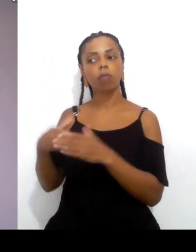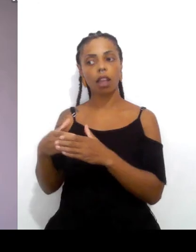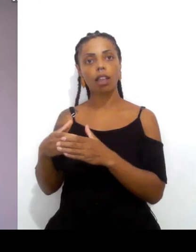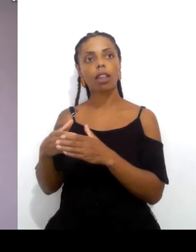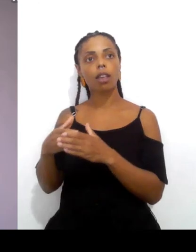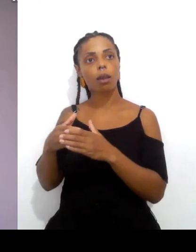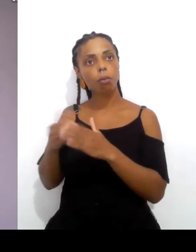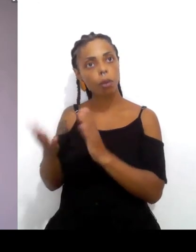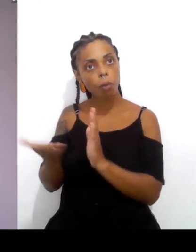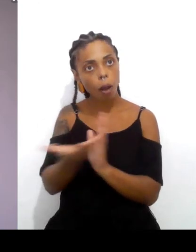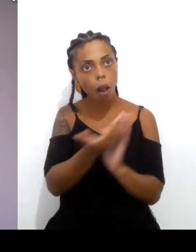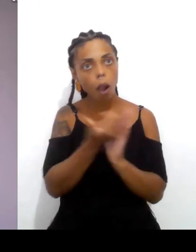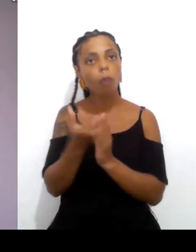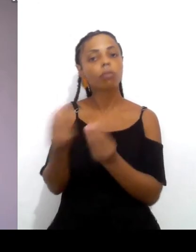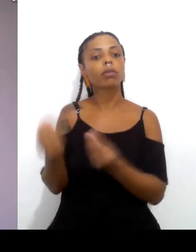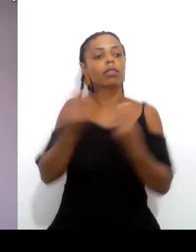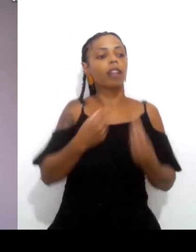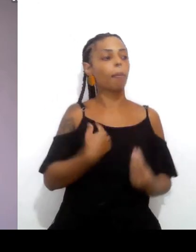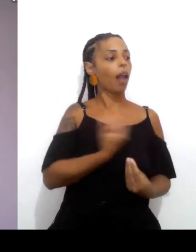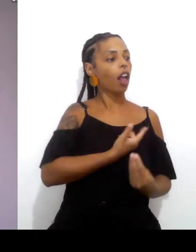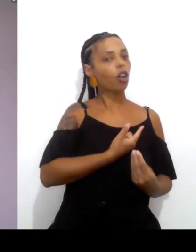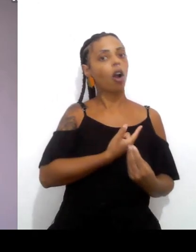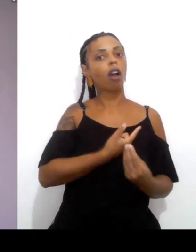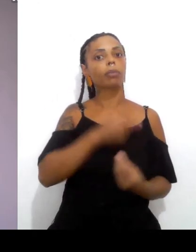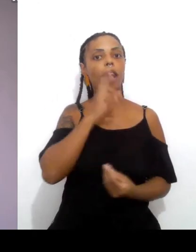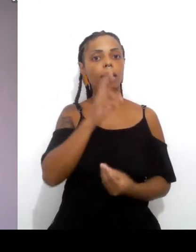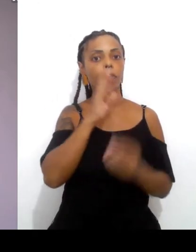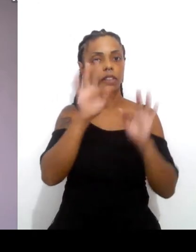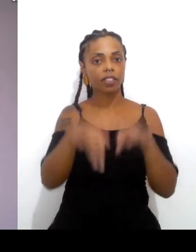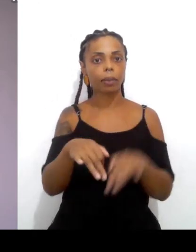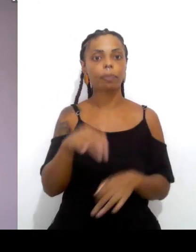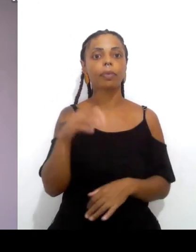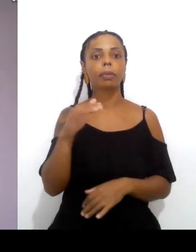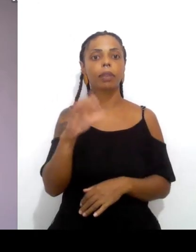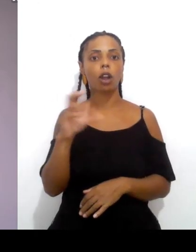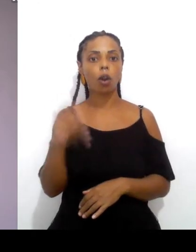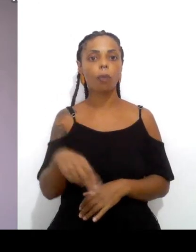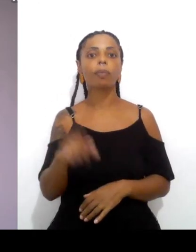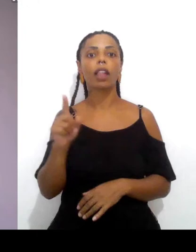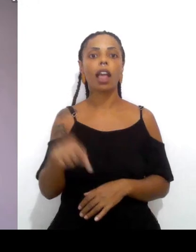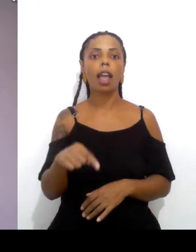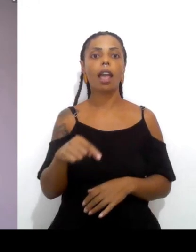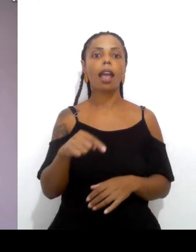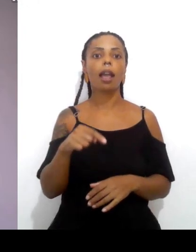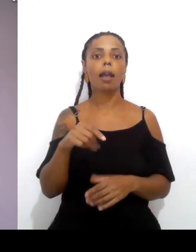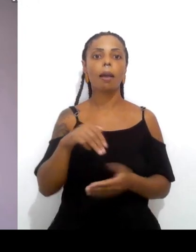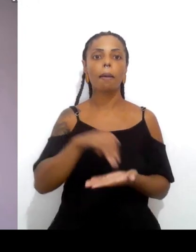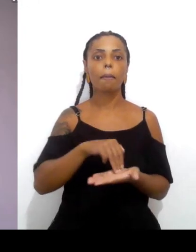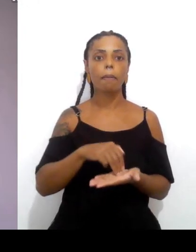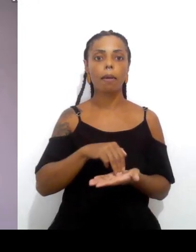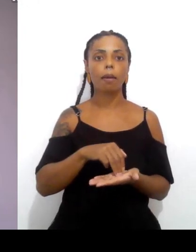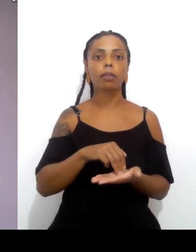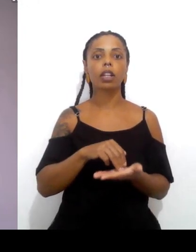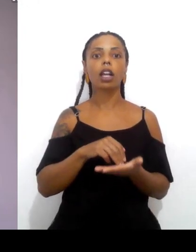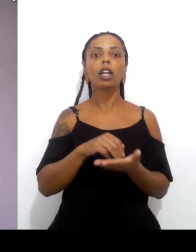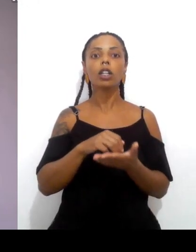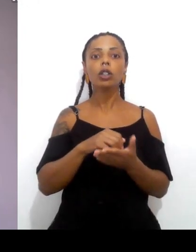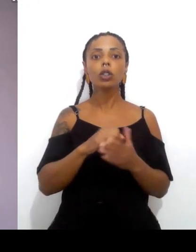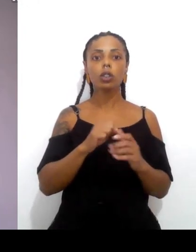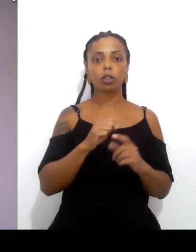transmitidas para nós o Michael PPA é membro da society a faltas